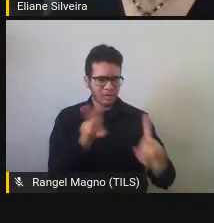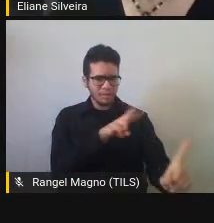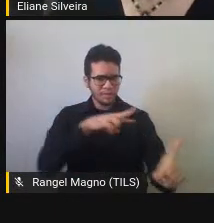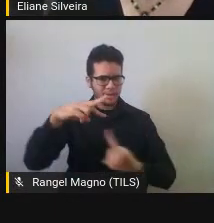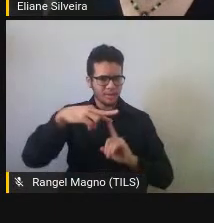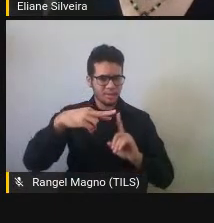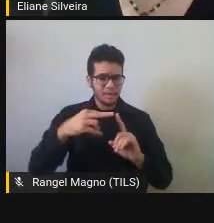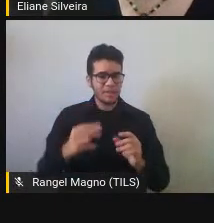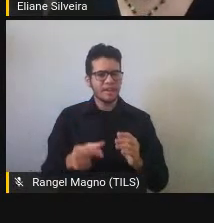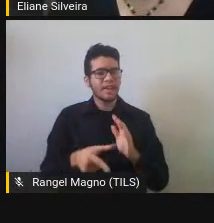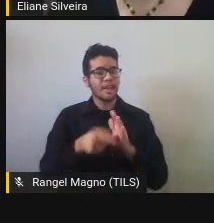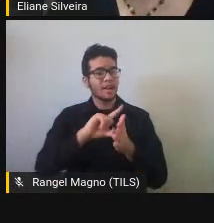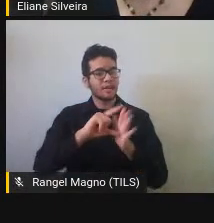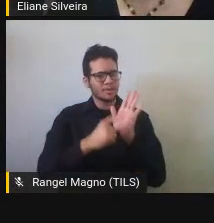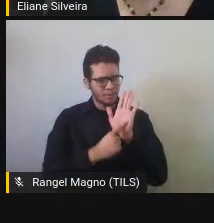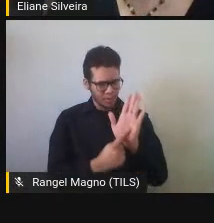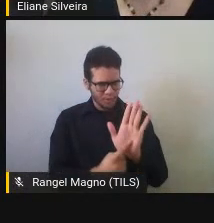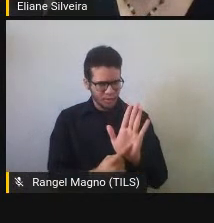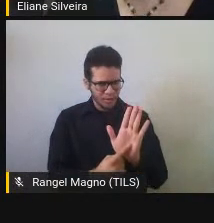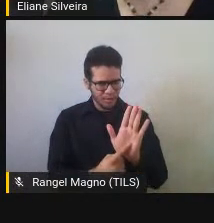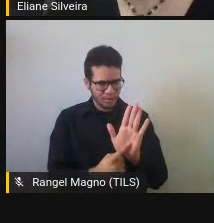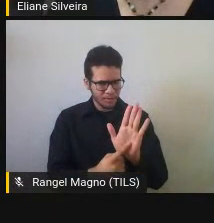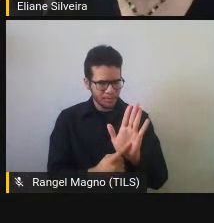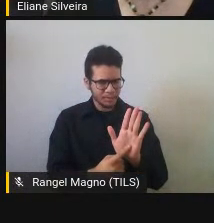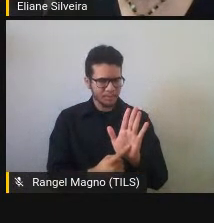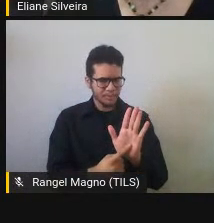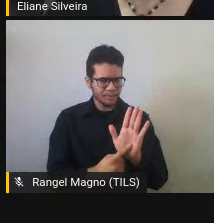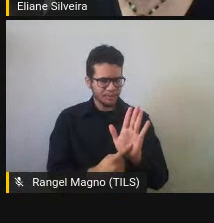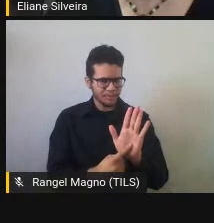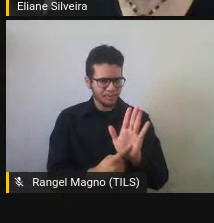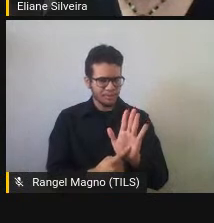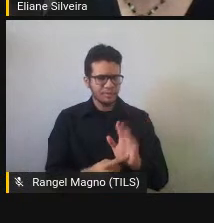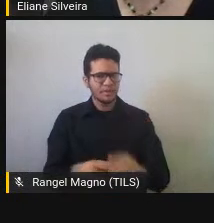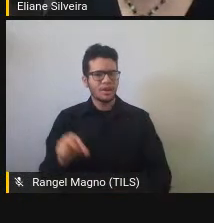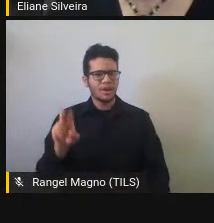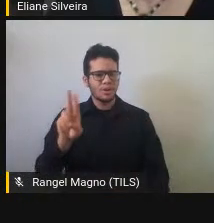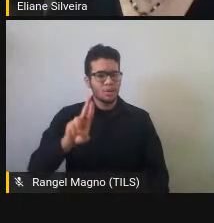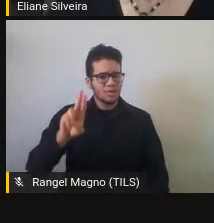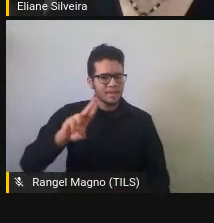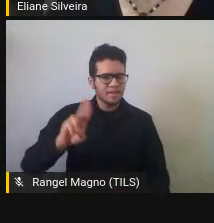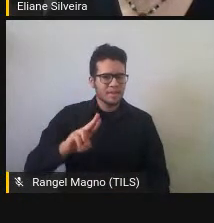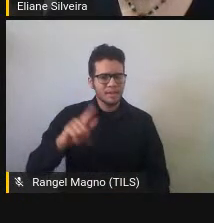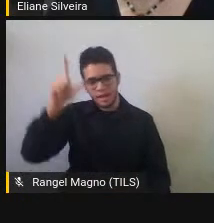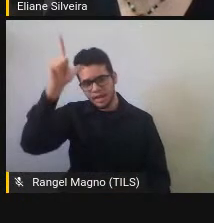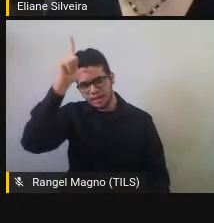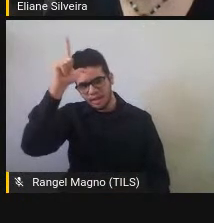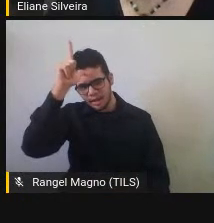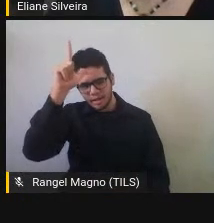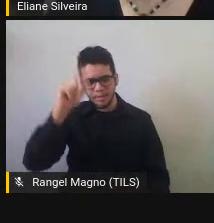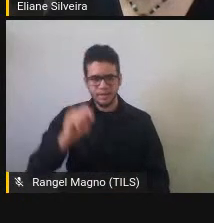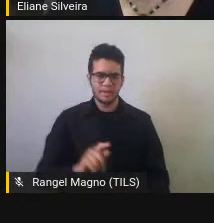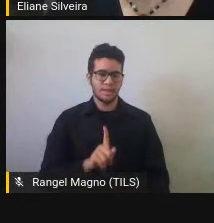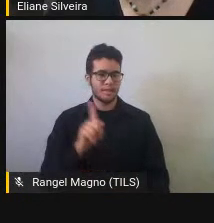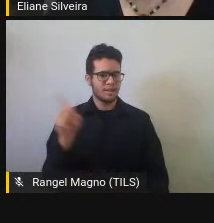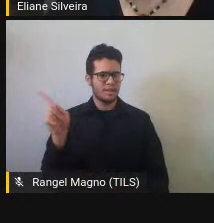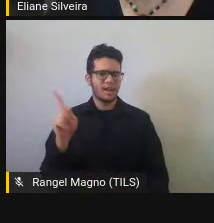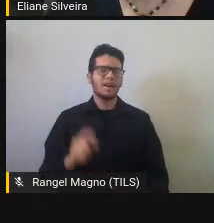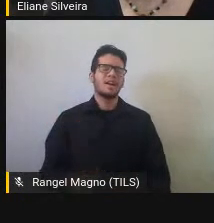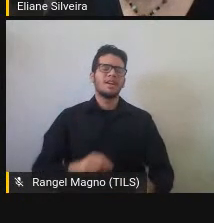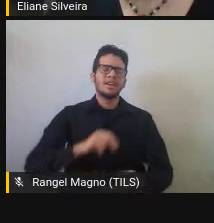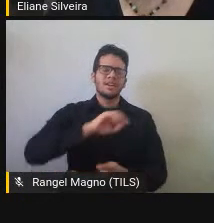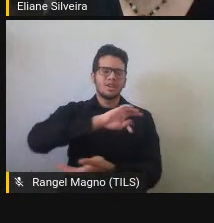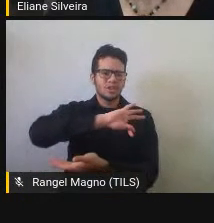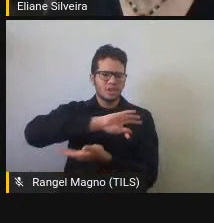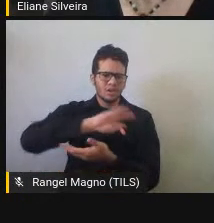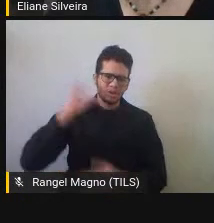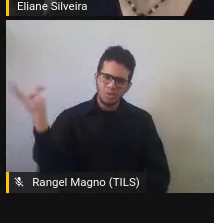em que ele apresenta a Universidade Alemã de Leipzig e as excelentes condições de produção desse trabalho